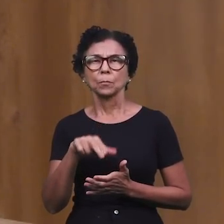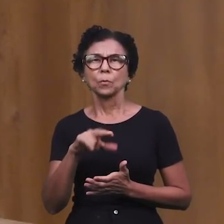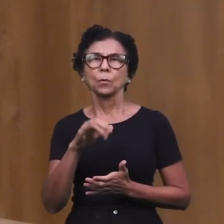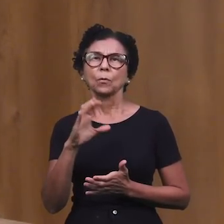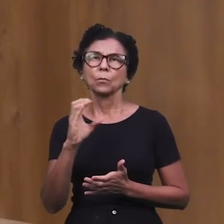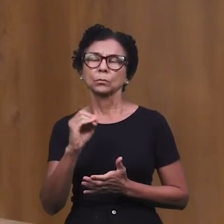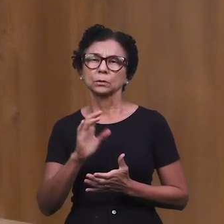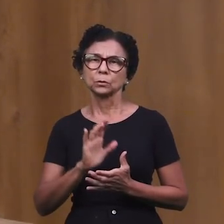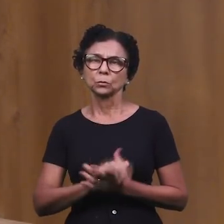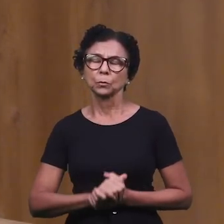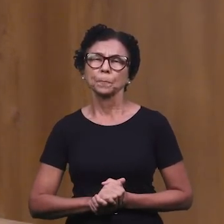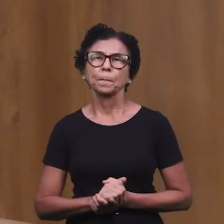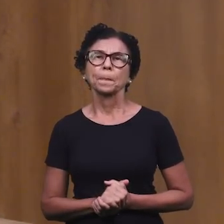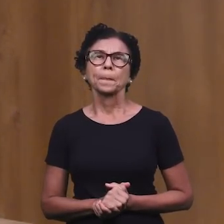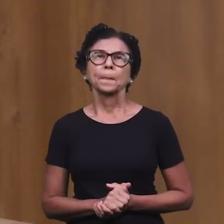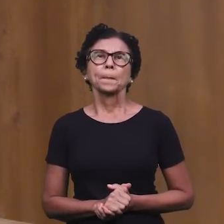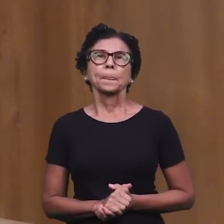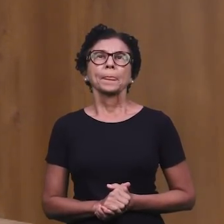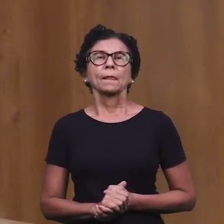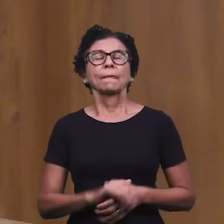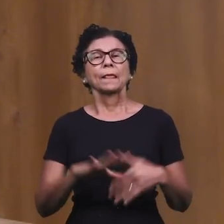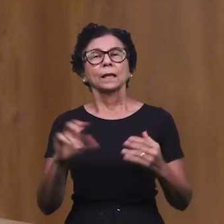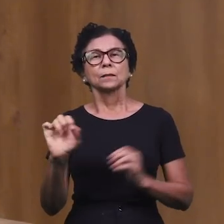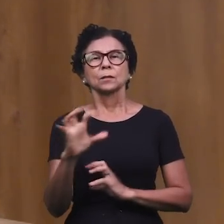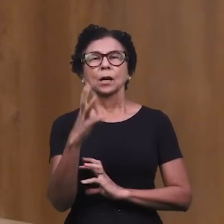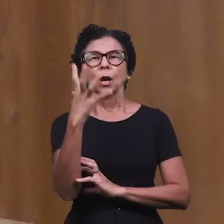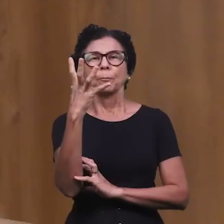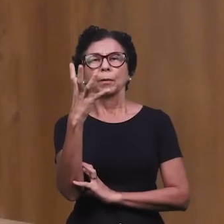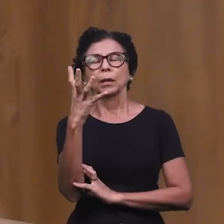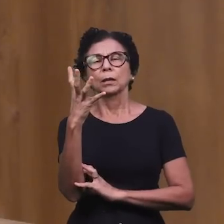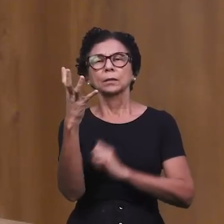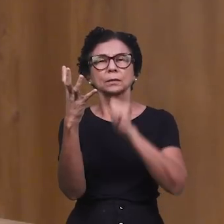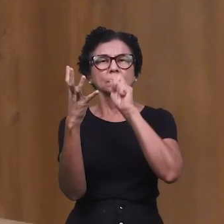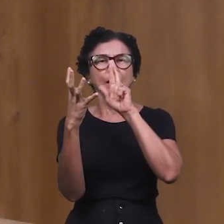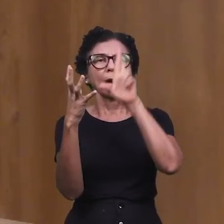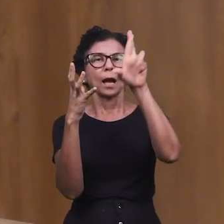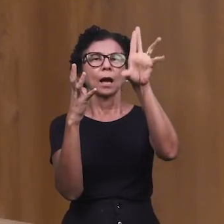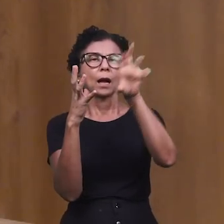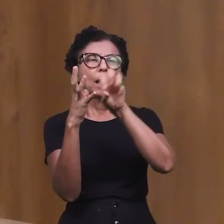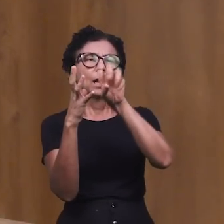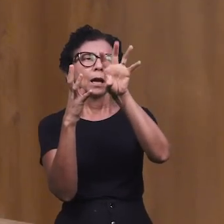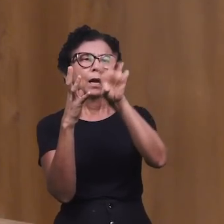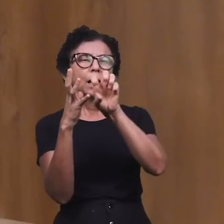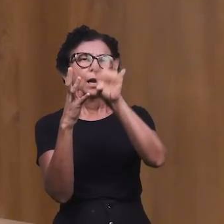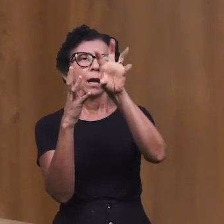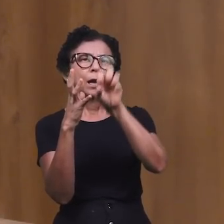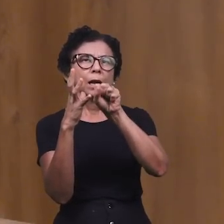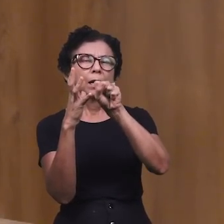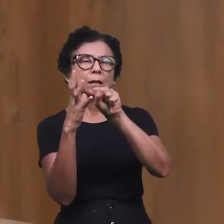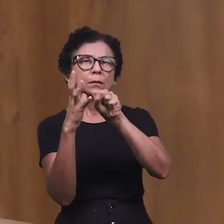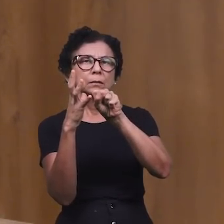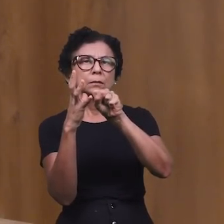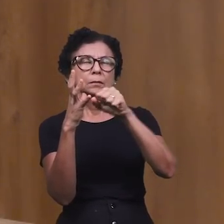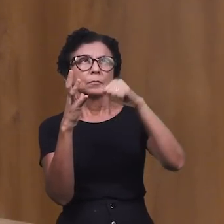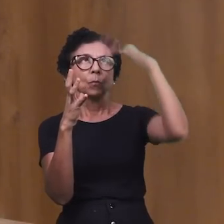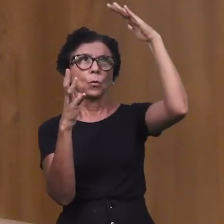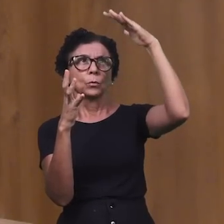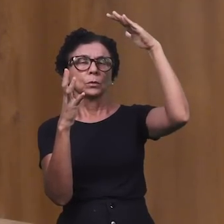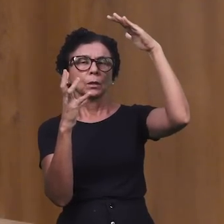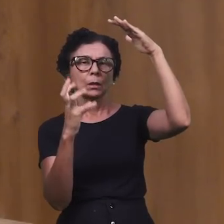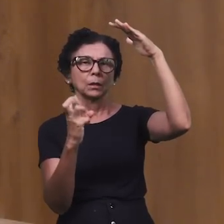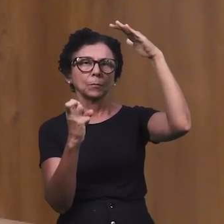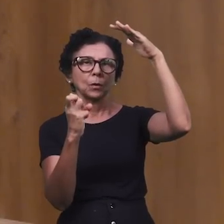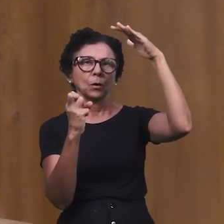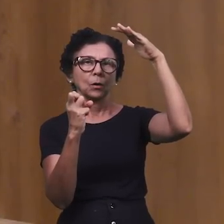fotossíntese. Se tem um pouco menos, elas morrem. Se tem um pouco demais, você tem um efeito